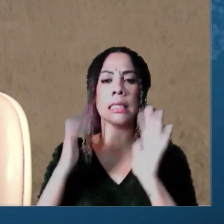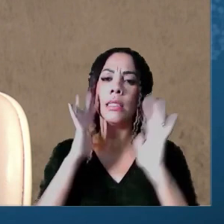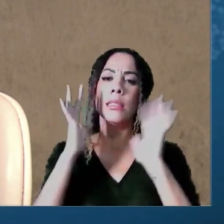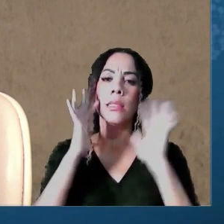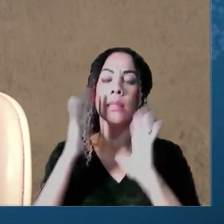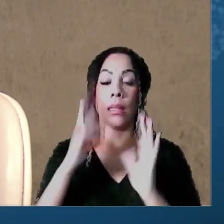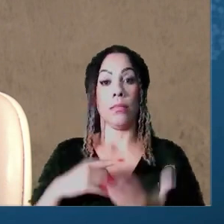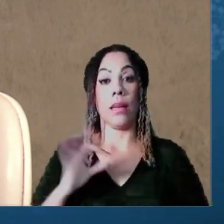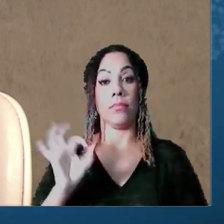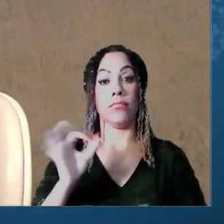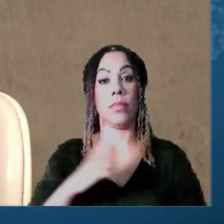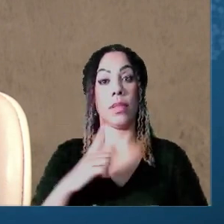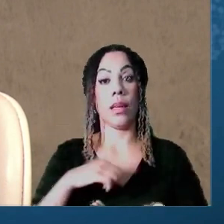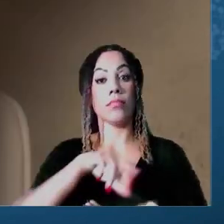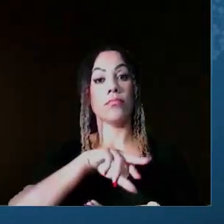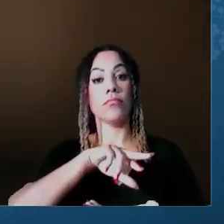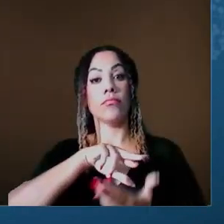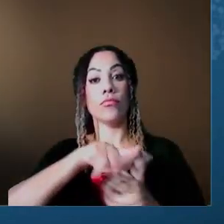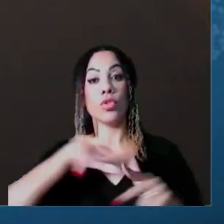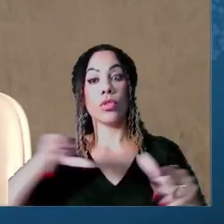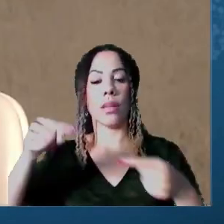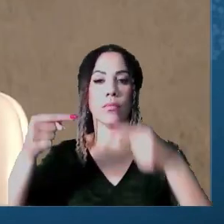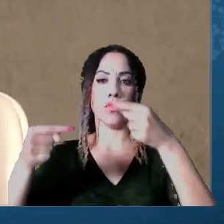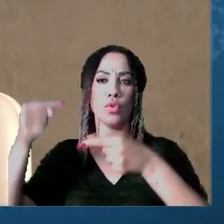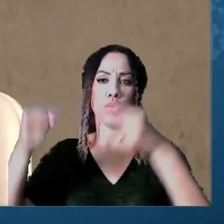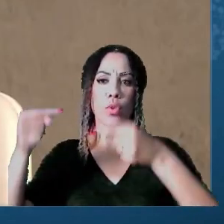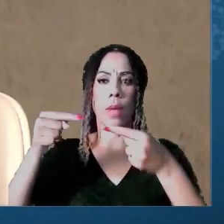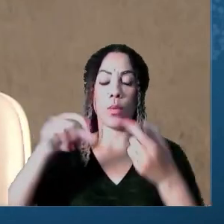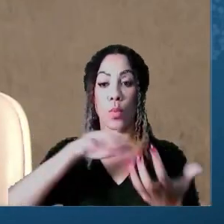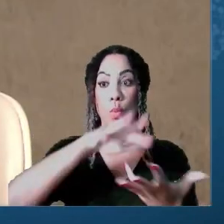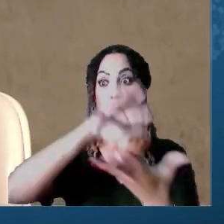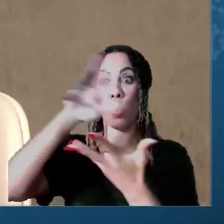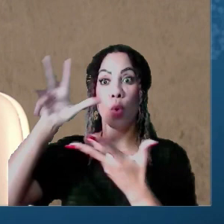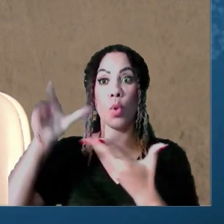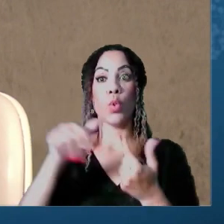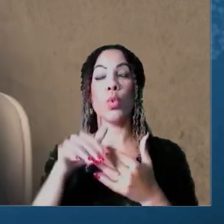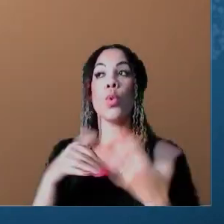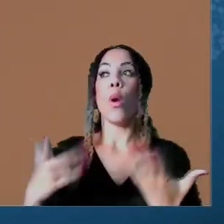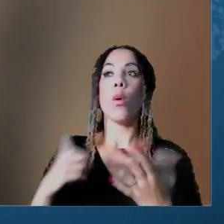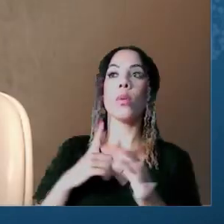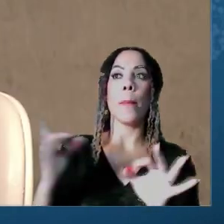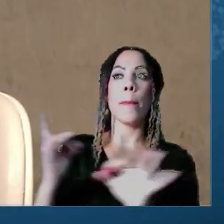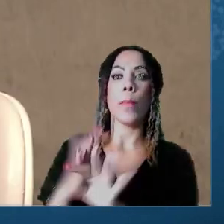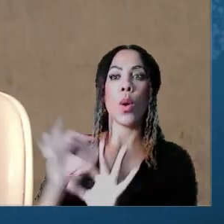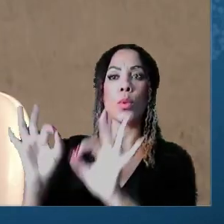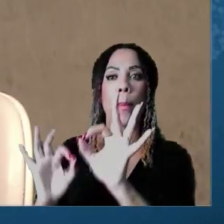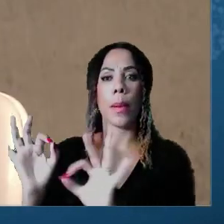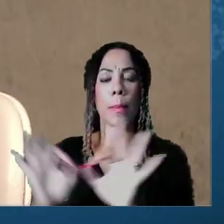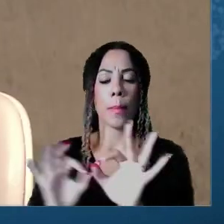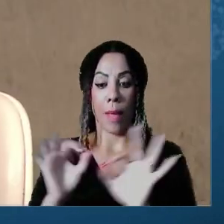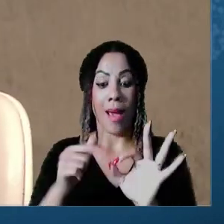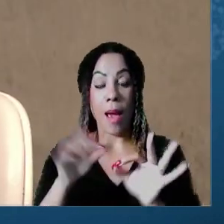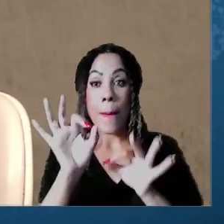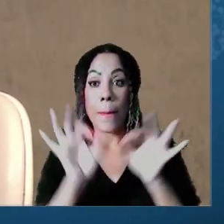existem diferentes debates ao redor do mundo com relação ao grau de preparação. A preparação é